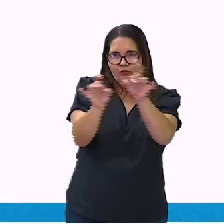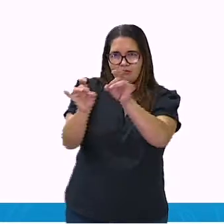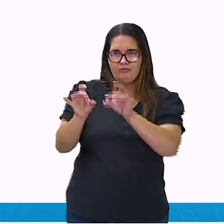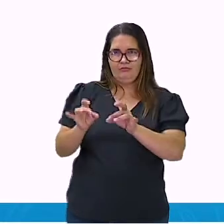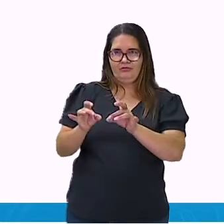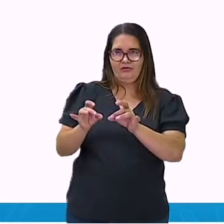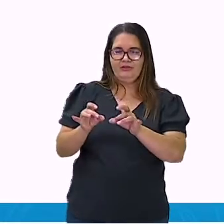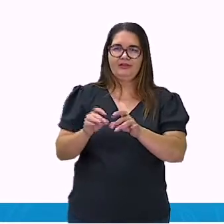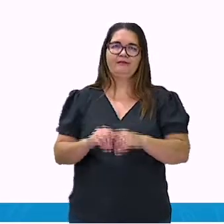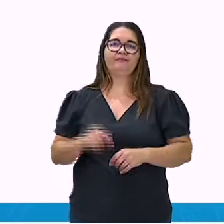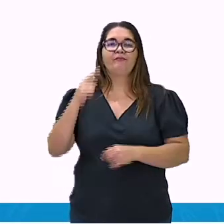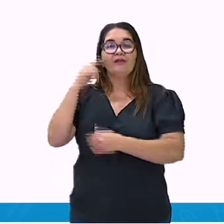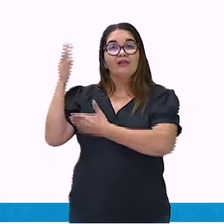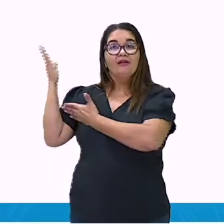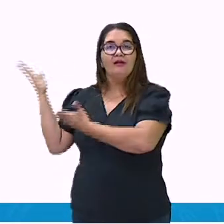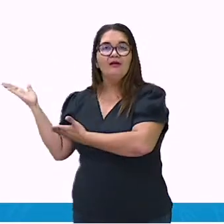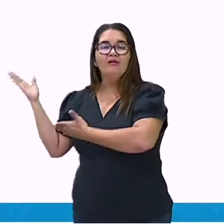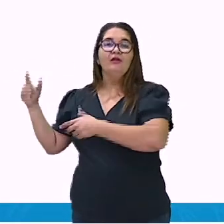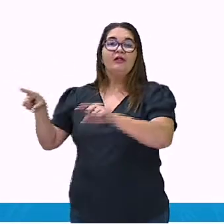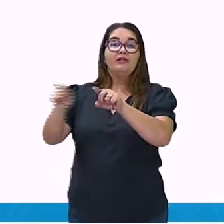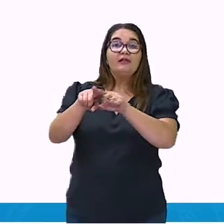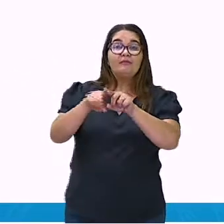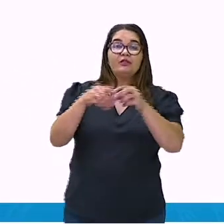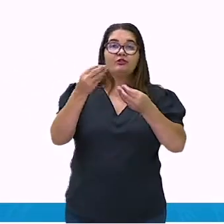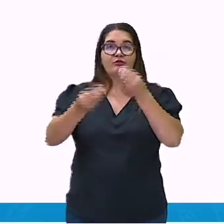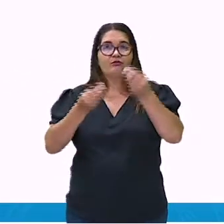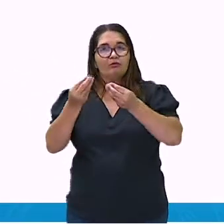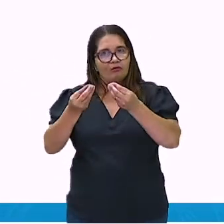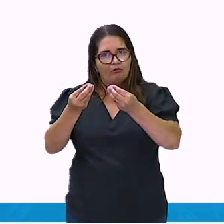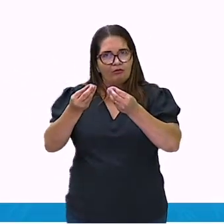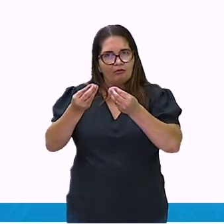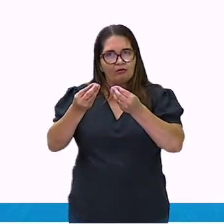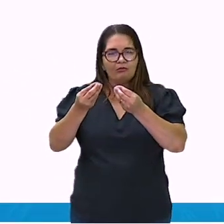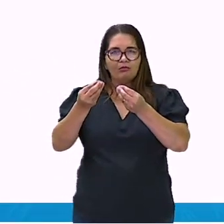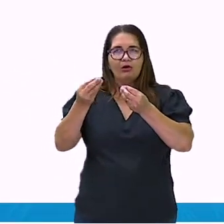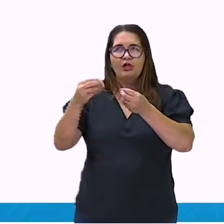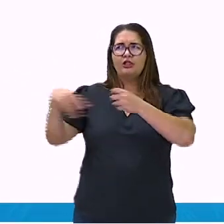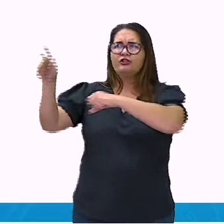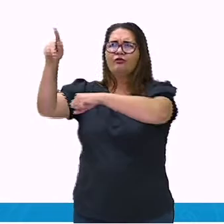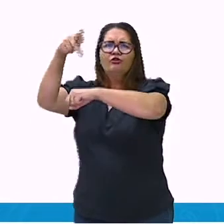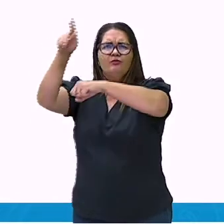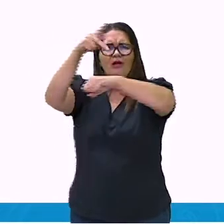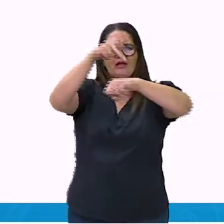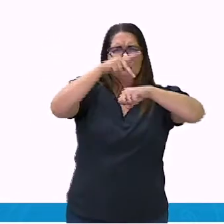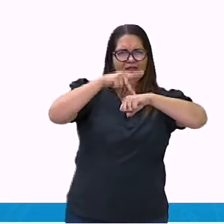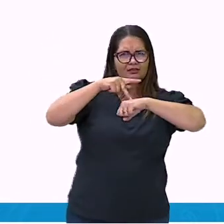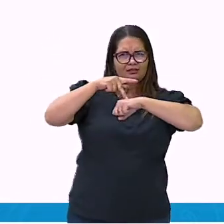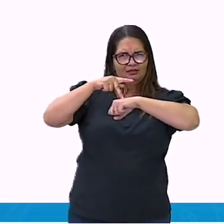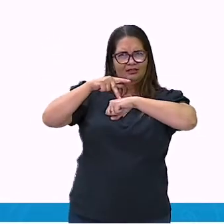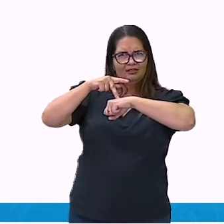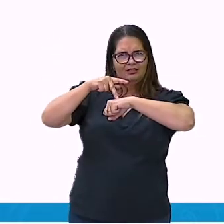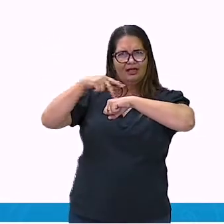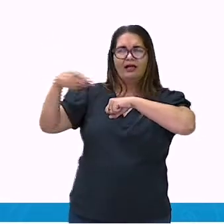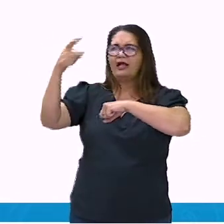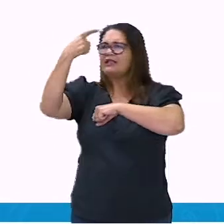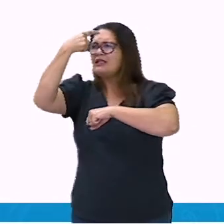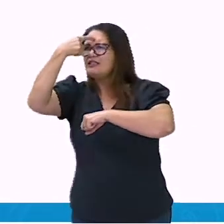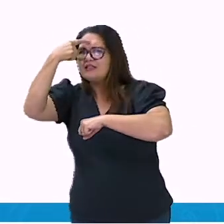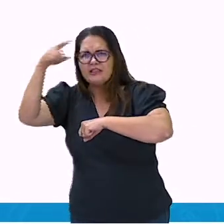especiarias asiáticas. Então, tinha uma crise no comércio lá das